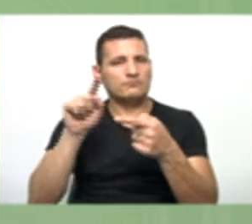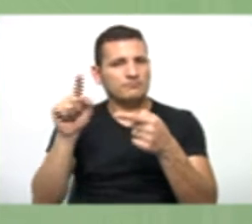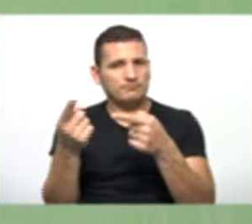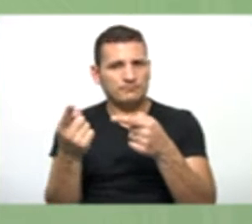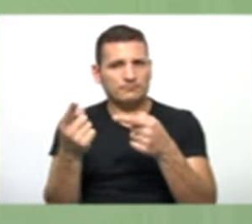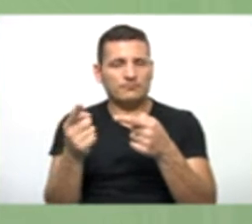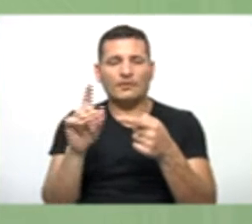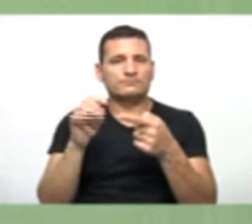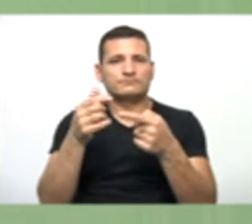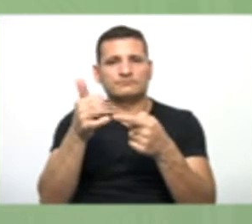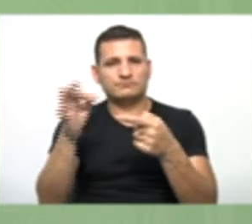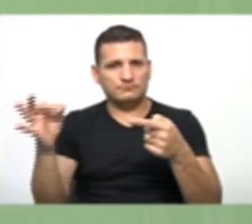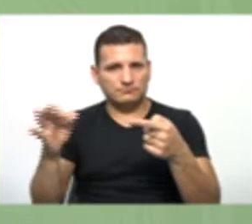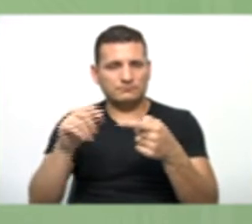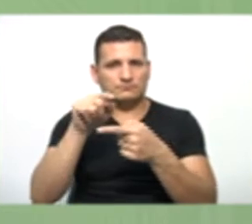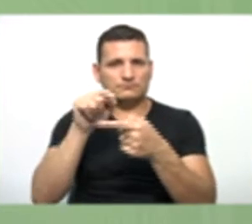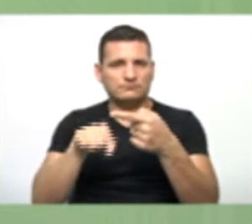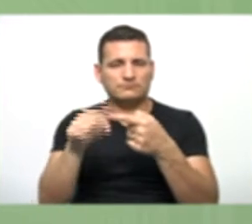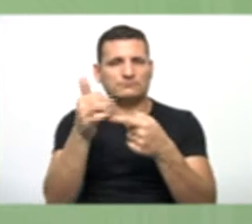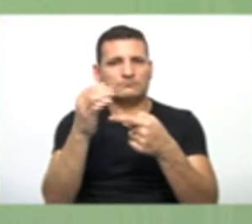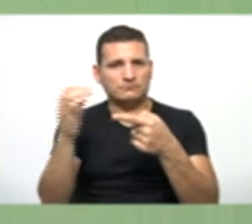por 100, que vai dar